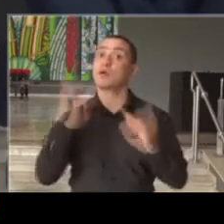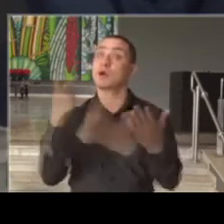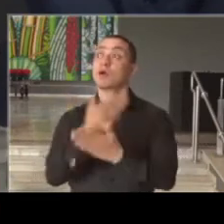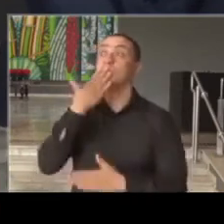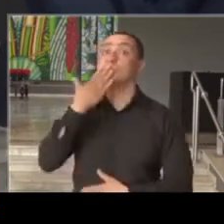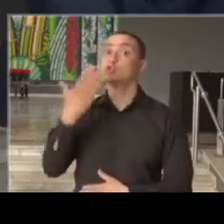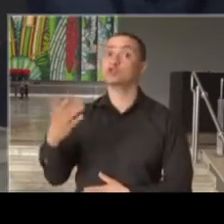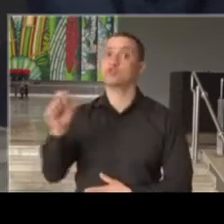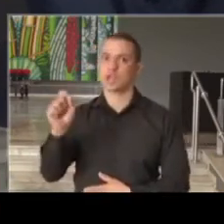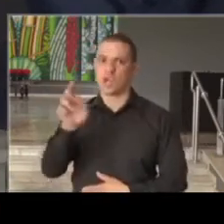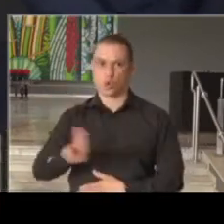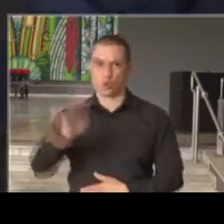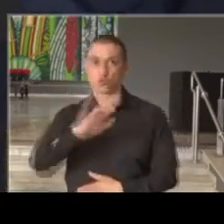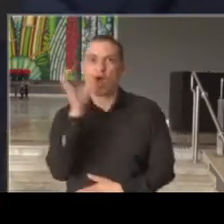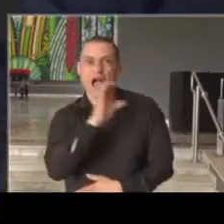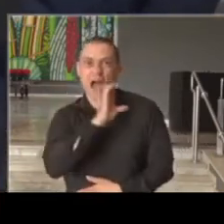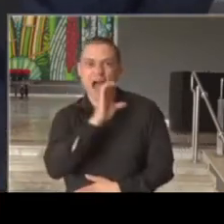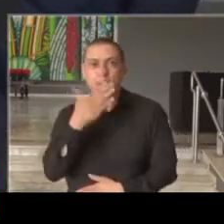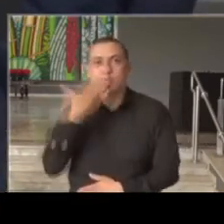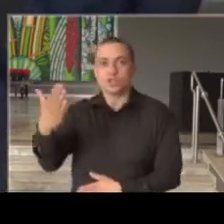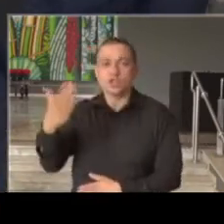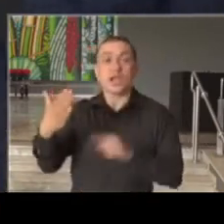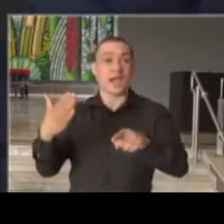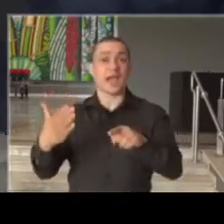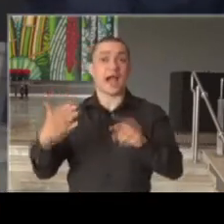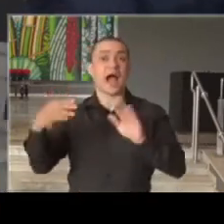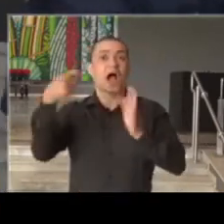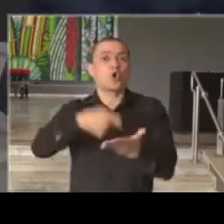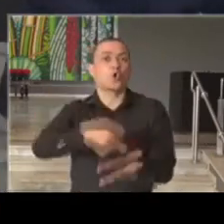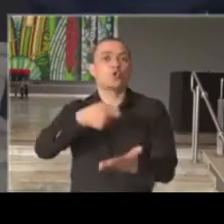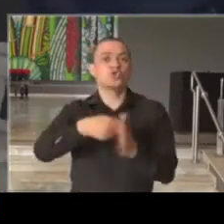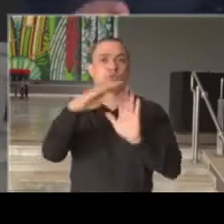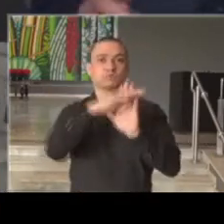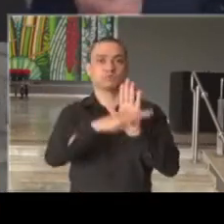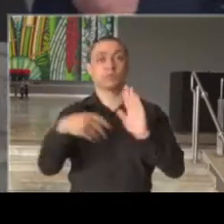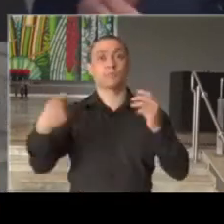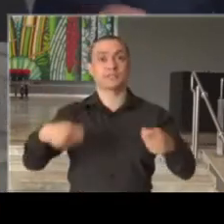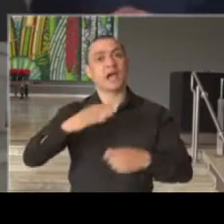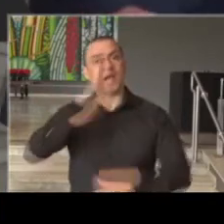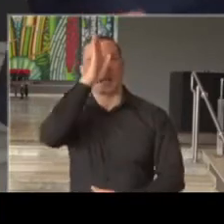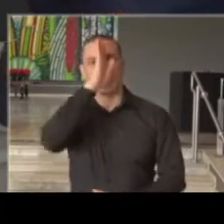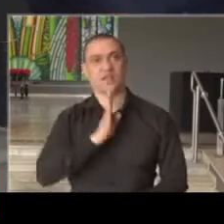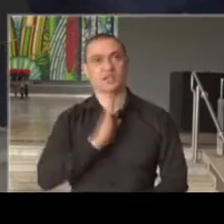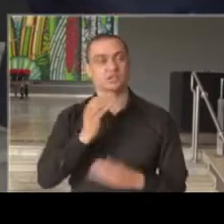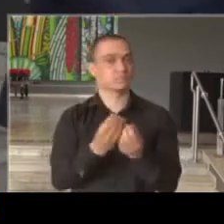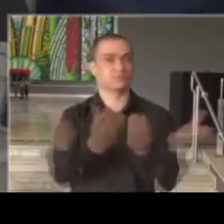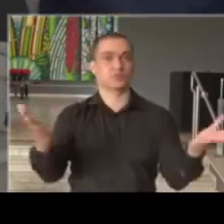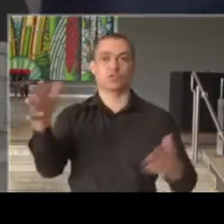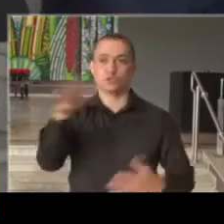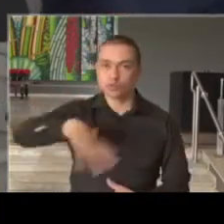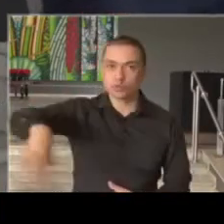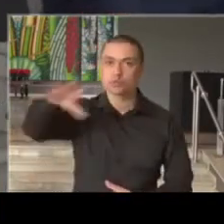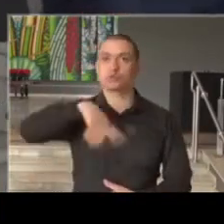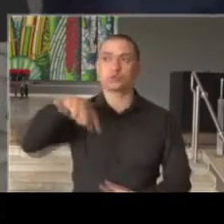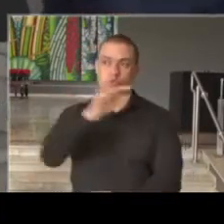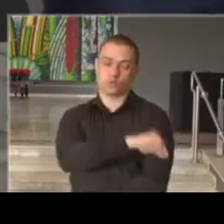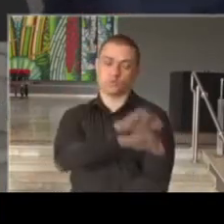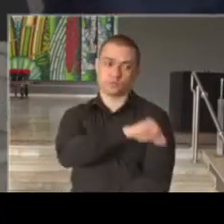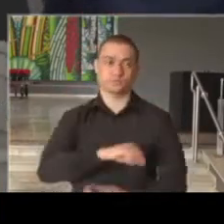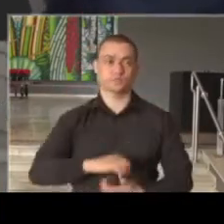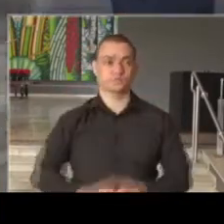solicitação de uso emergencial, essa é uma das condições, a gratuidade na disponibilização dessas